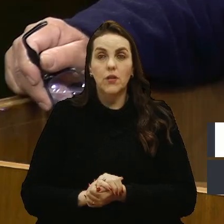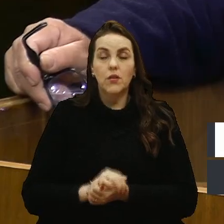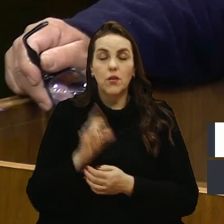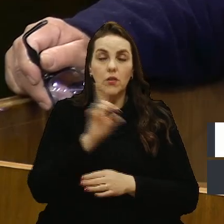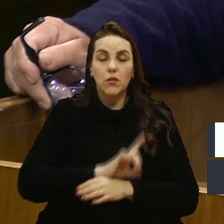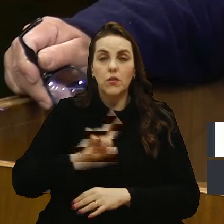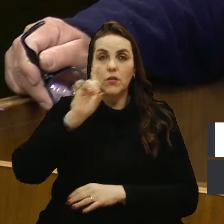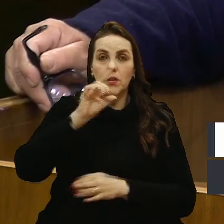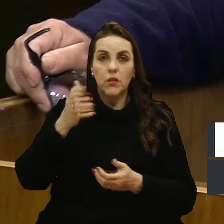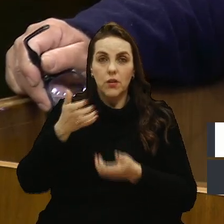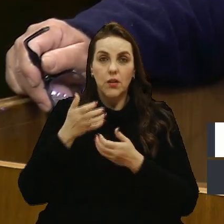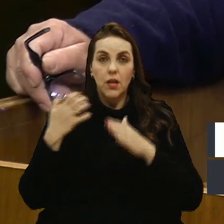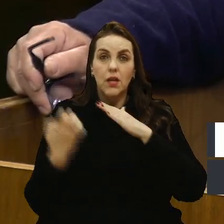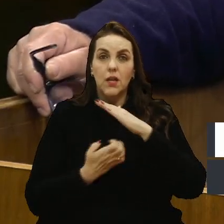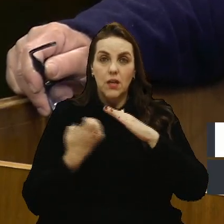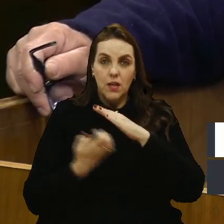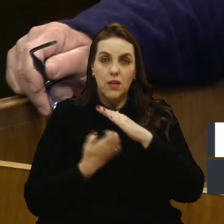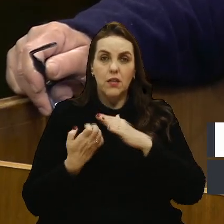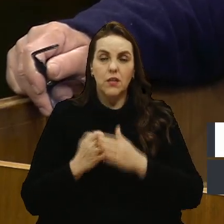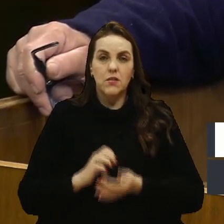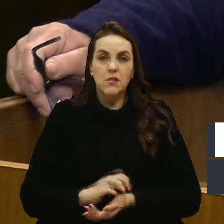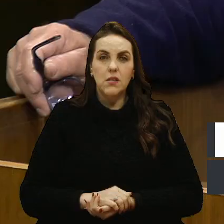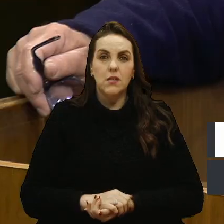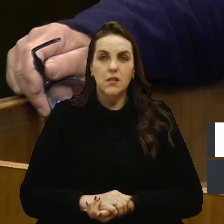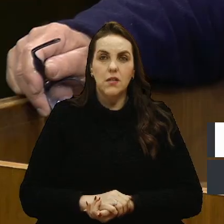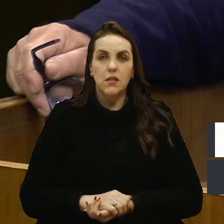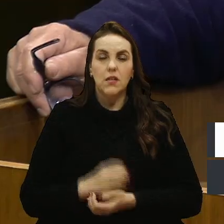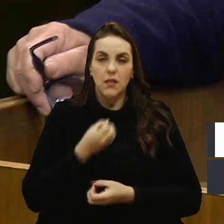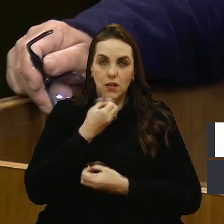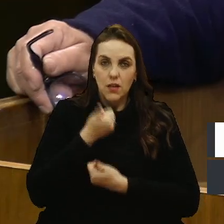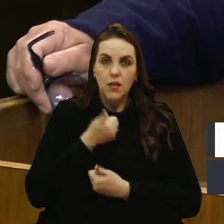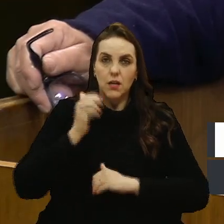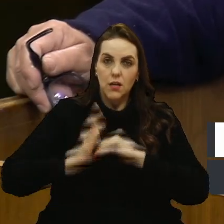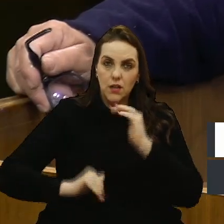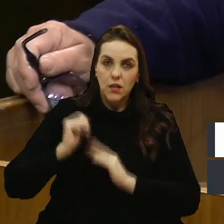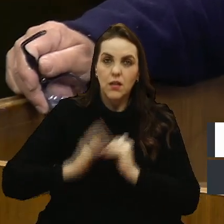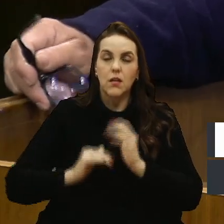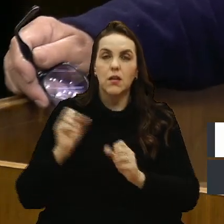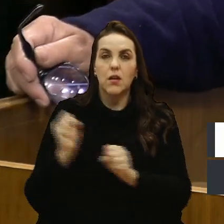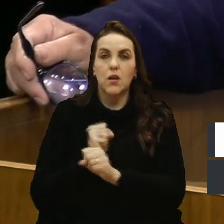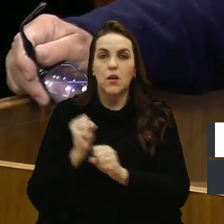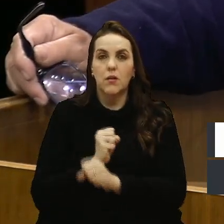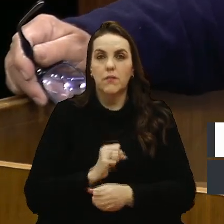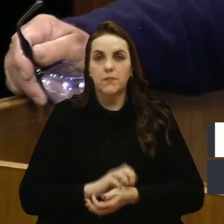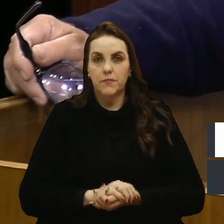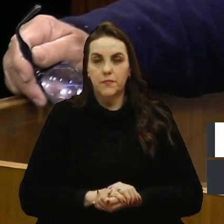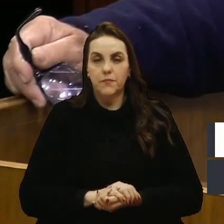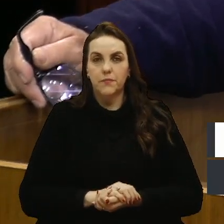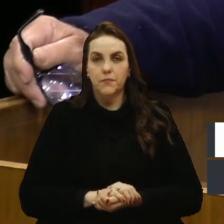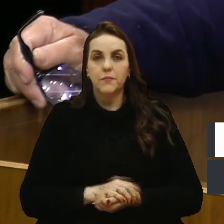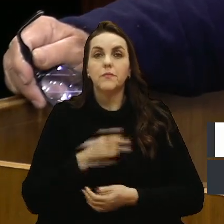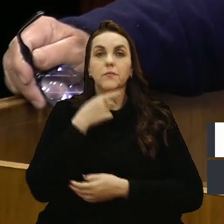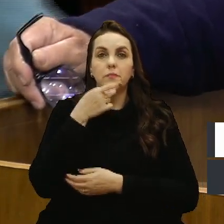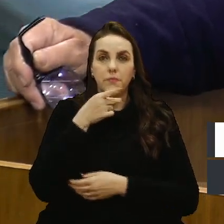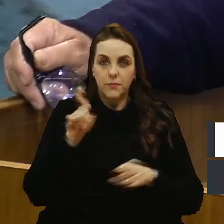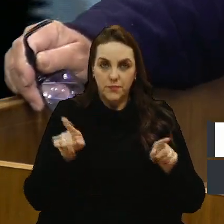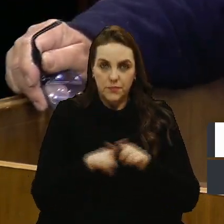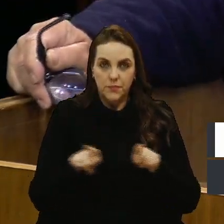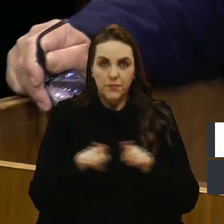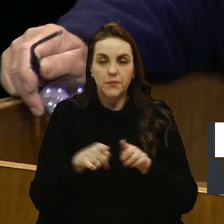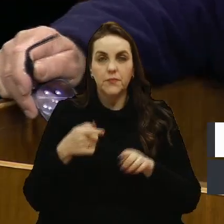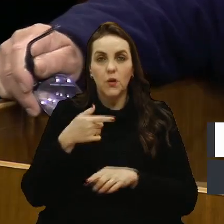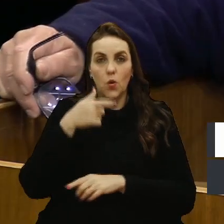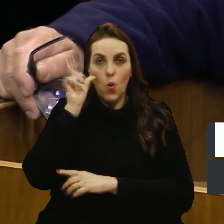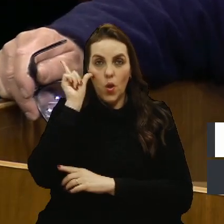ter empresas boas para executar essa obra. Falamos também ontem na questão